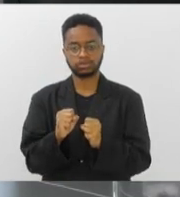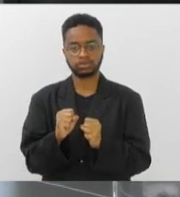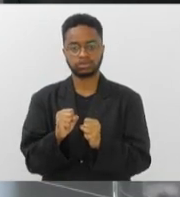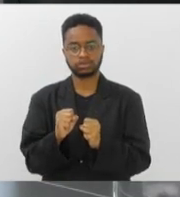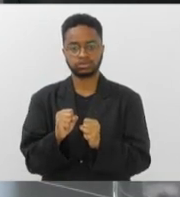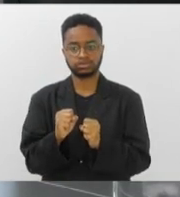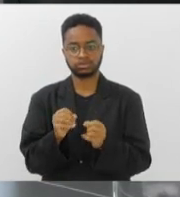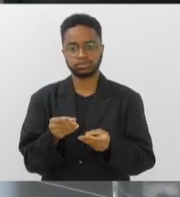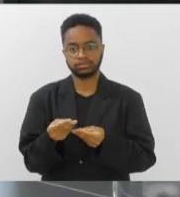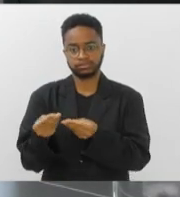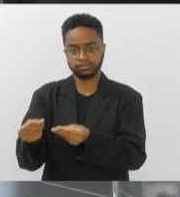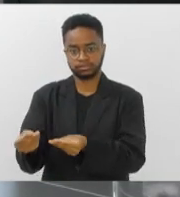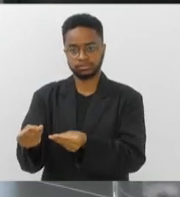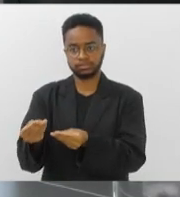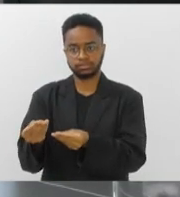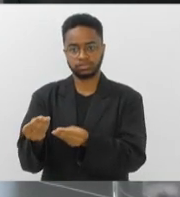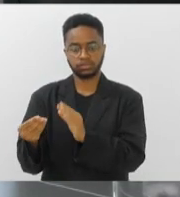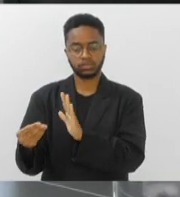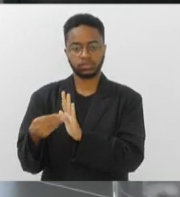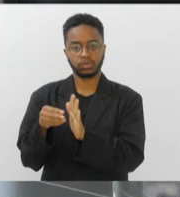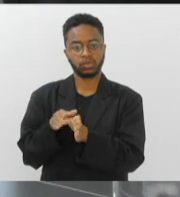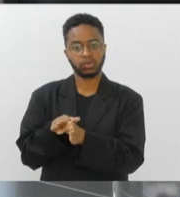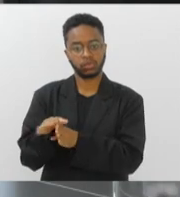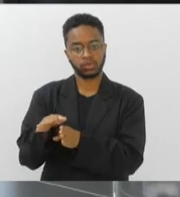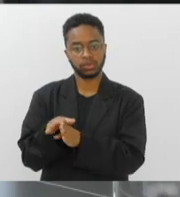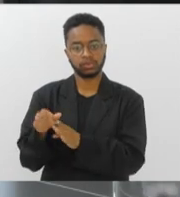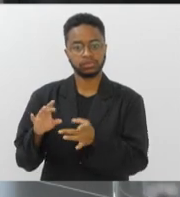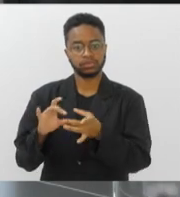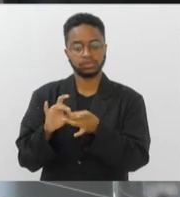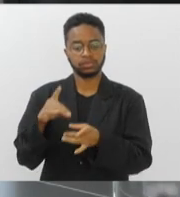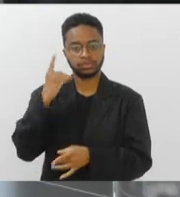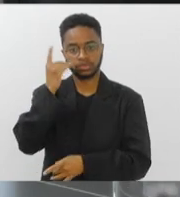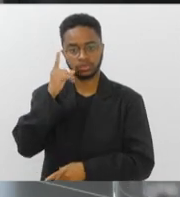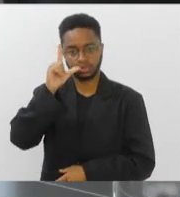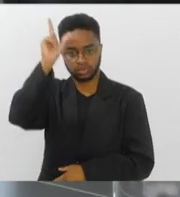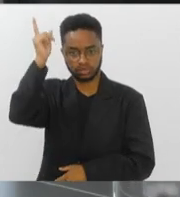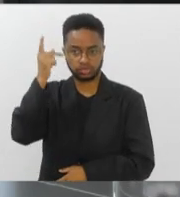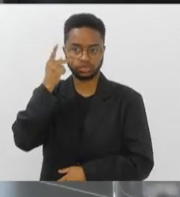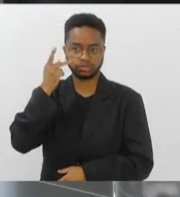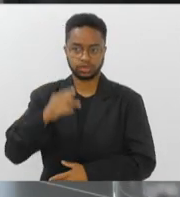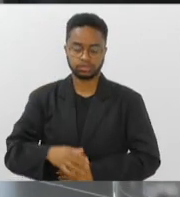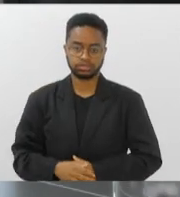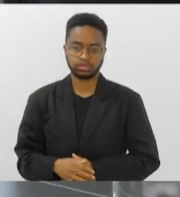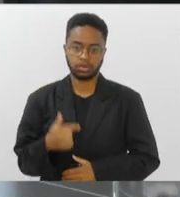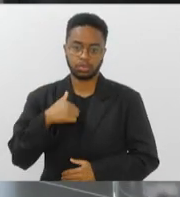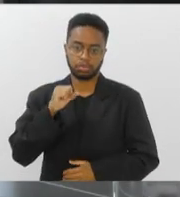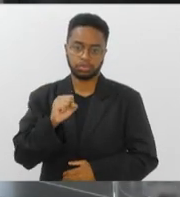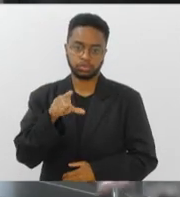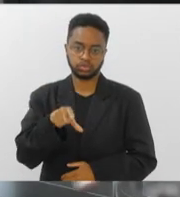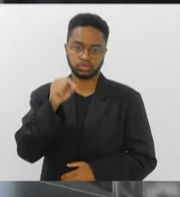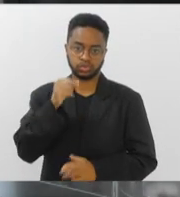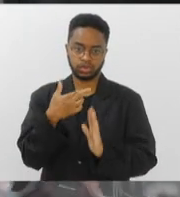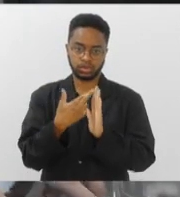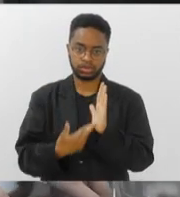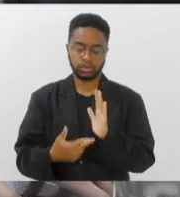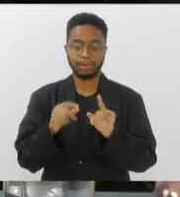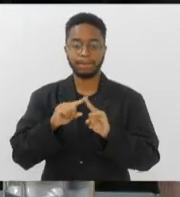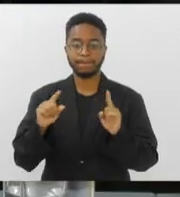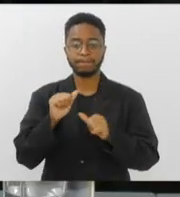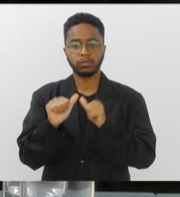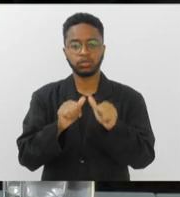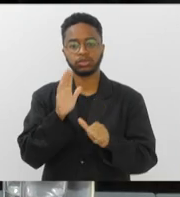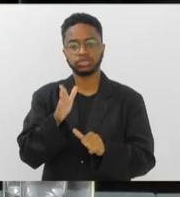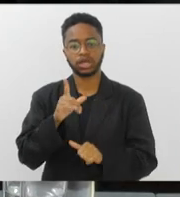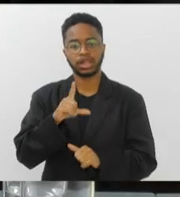caminhar aqui pela orientação do deputado Luiz Paulo, que, se for o caso, já o designo relator. Não, mas é que ele está alterando já uma